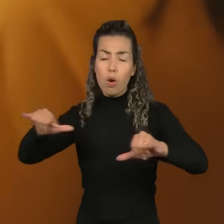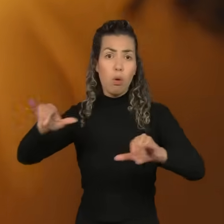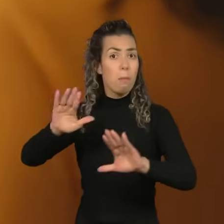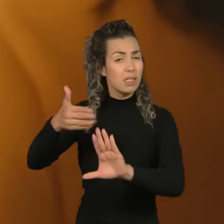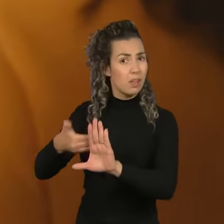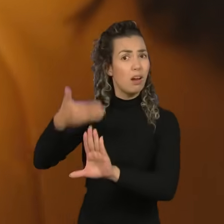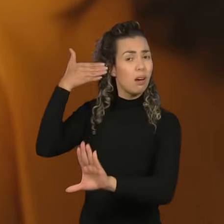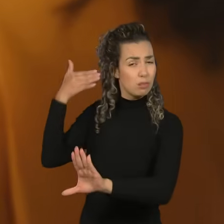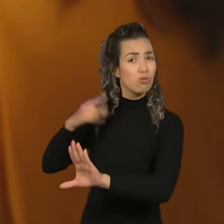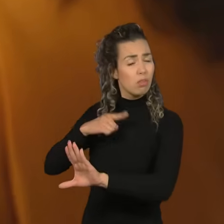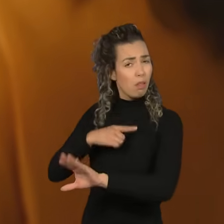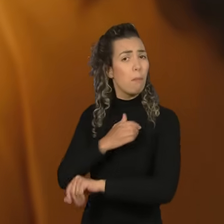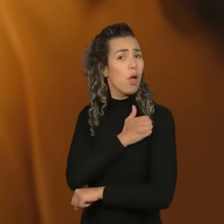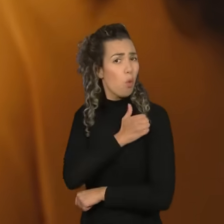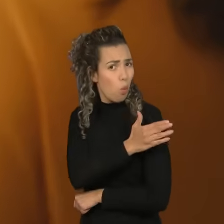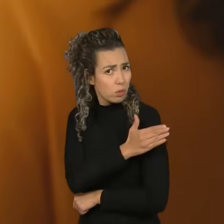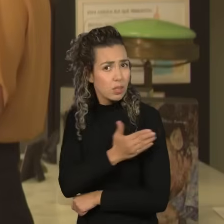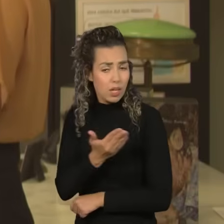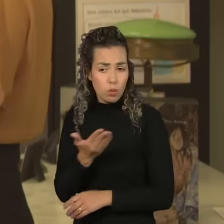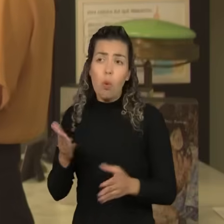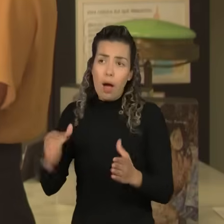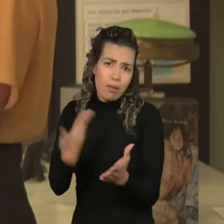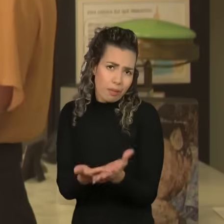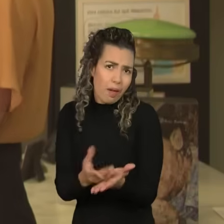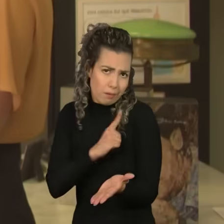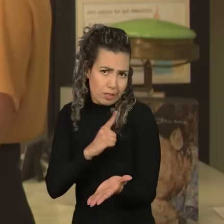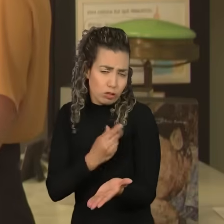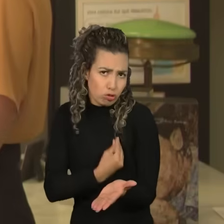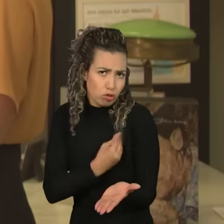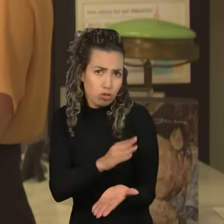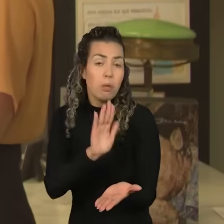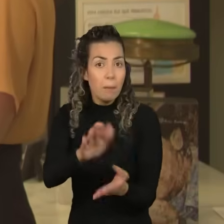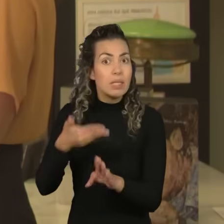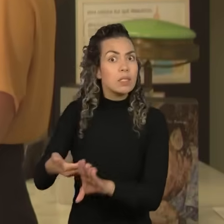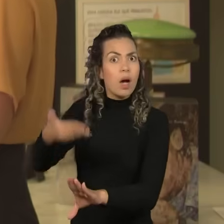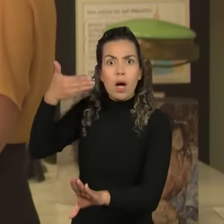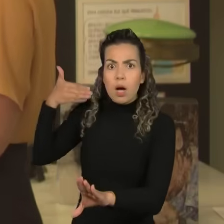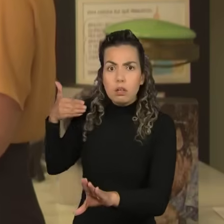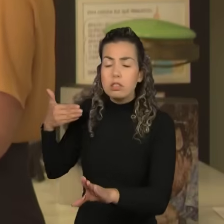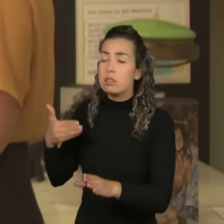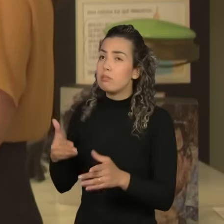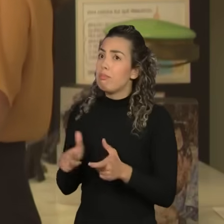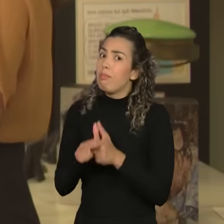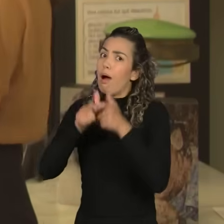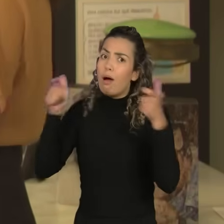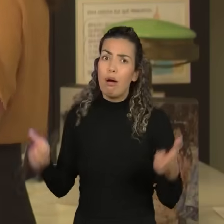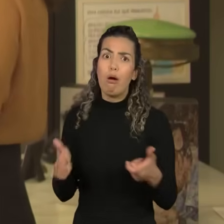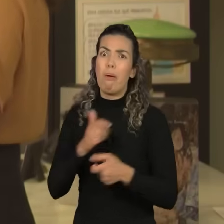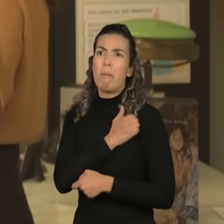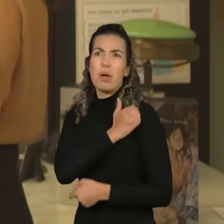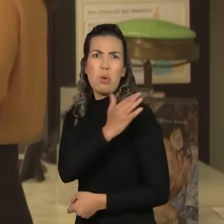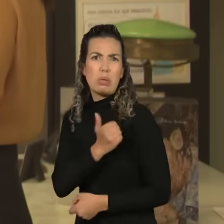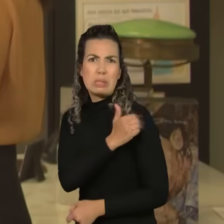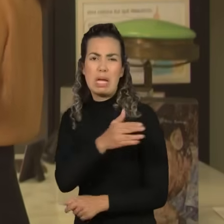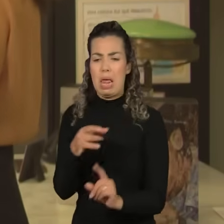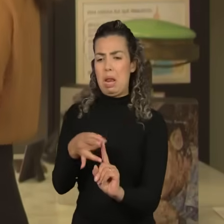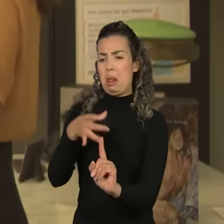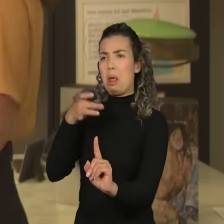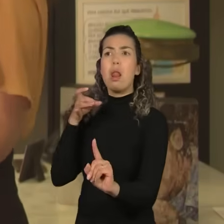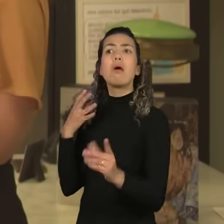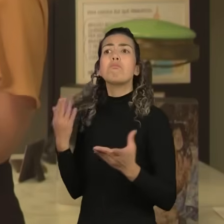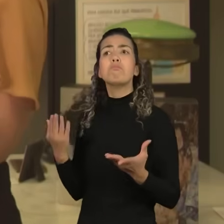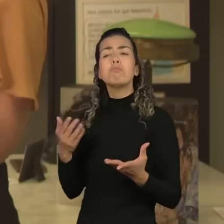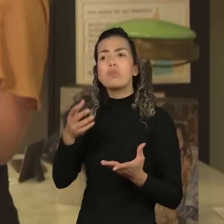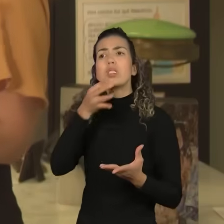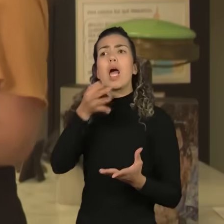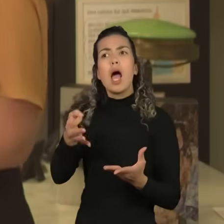havia muito preconceito, não que não exista hoje, mas um momento de muito preconceito, de muito estigma. O que você acha desse posicionamento do